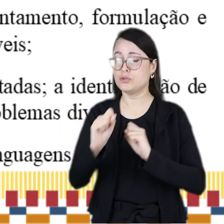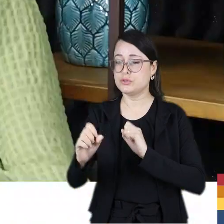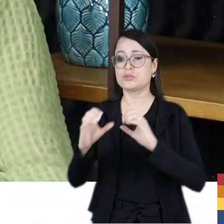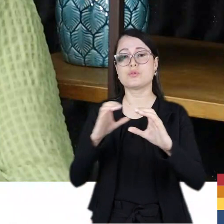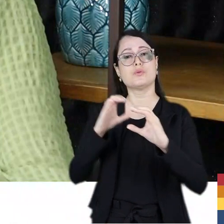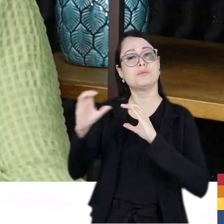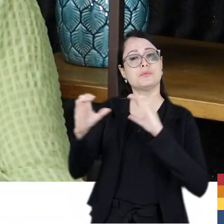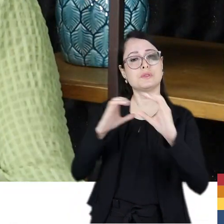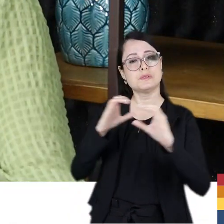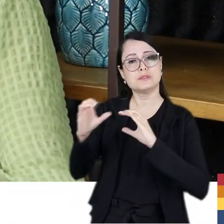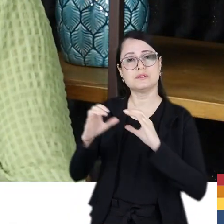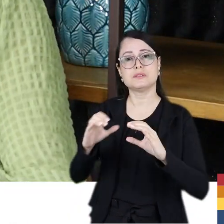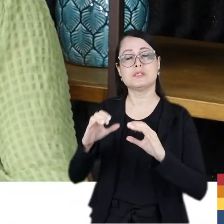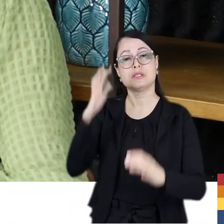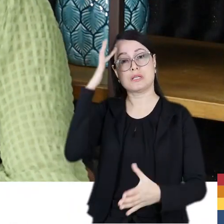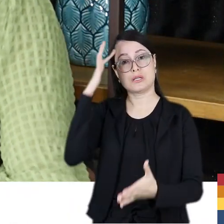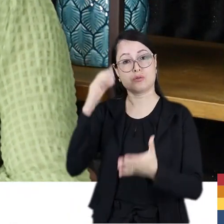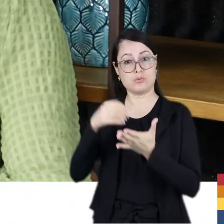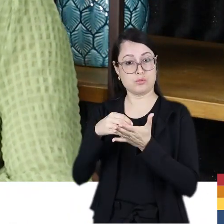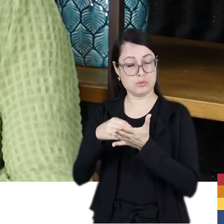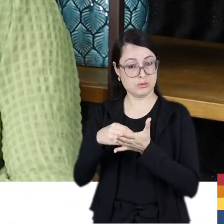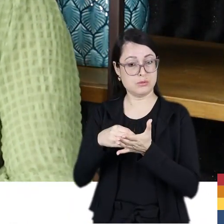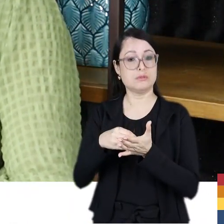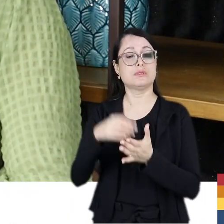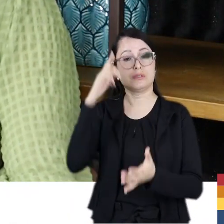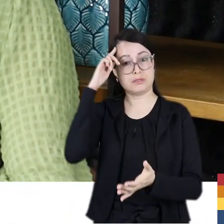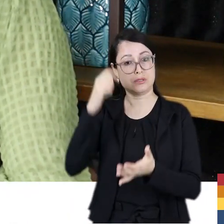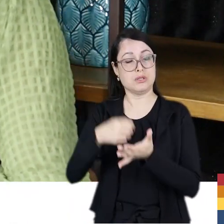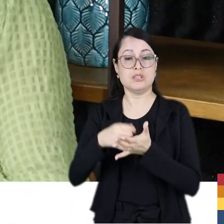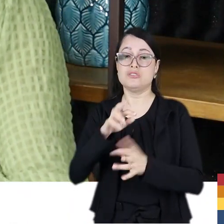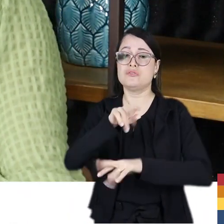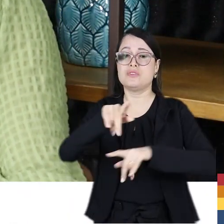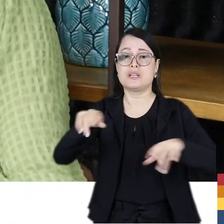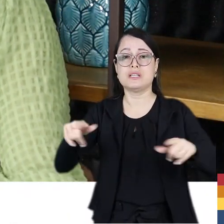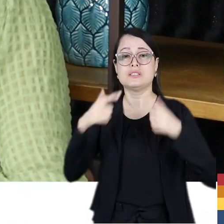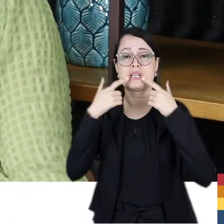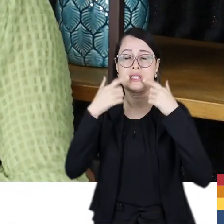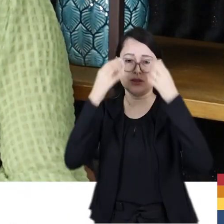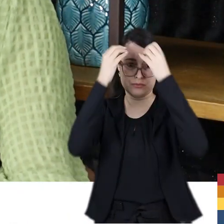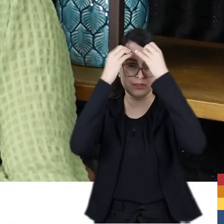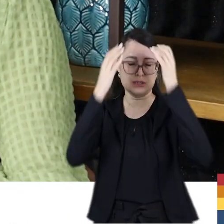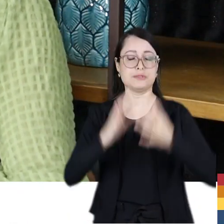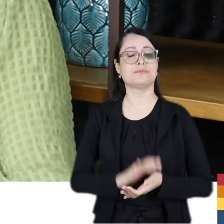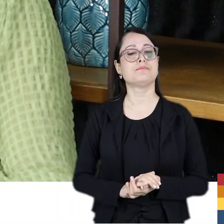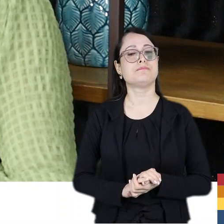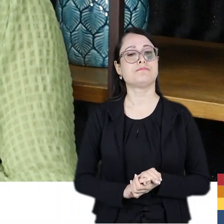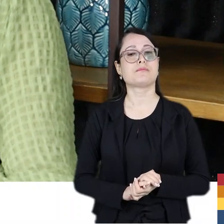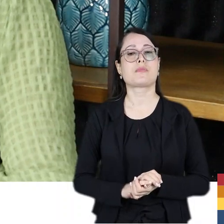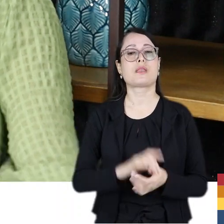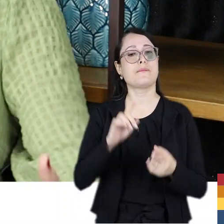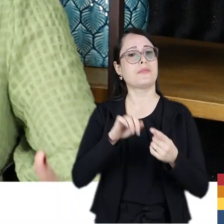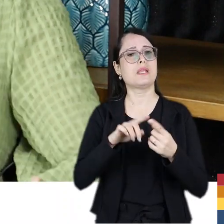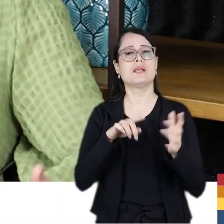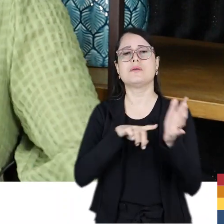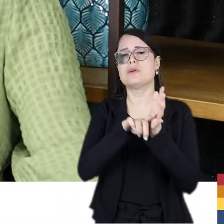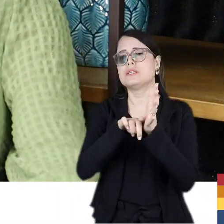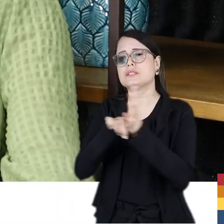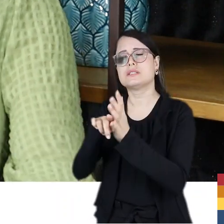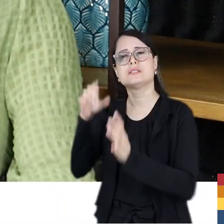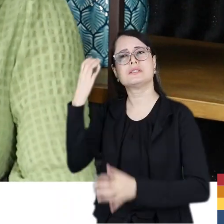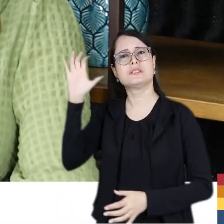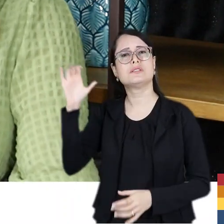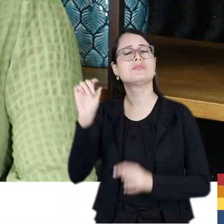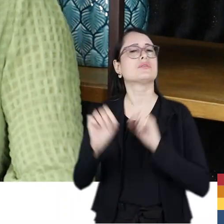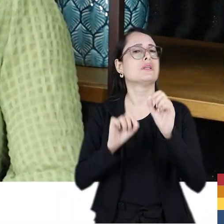conclusões e a utilização de diferentes linguagens, né? Então, o eixo de investigação científica, ele nada mais é do que um estudo